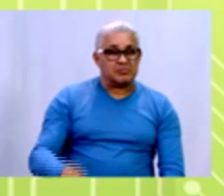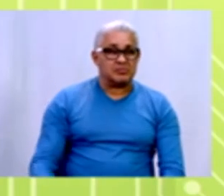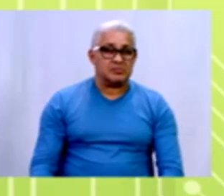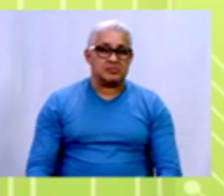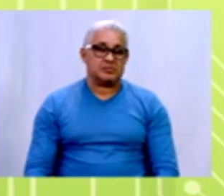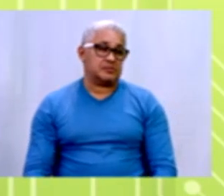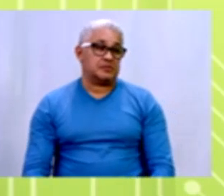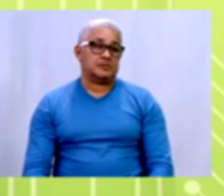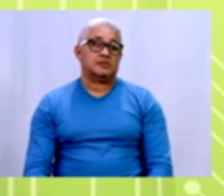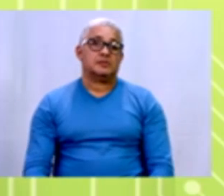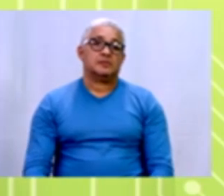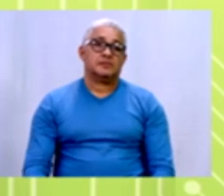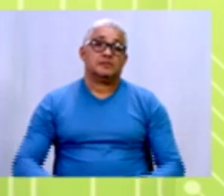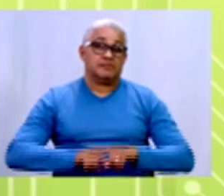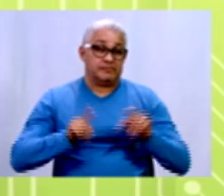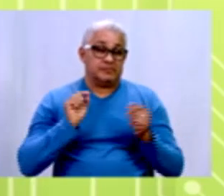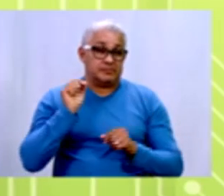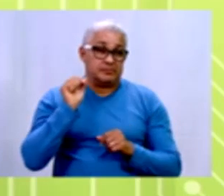do cliente